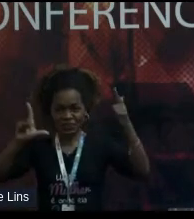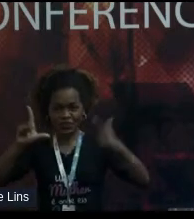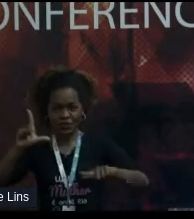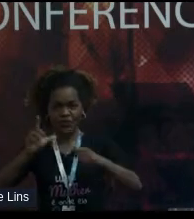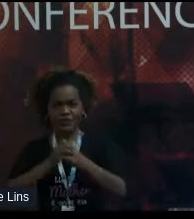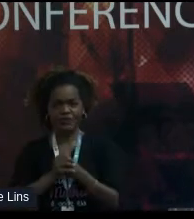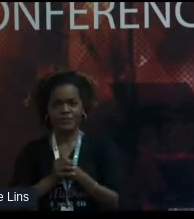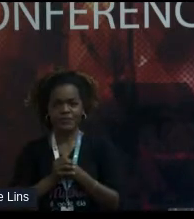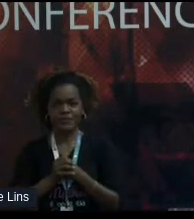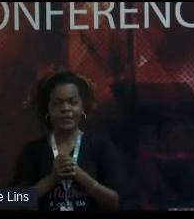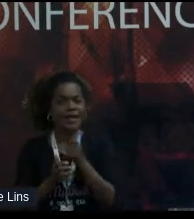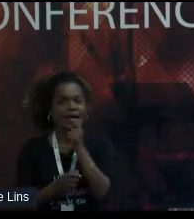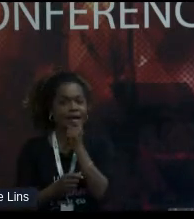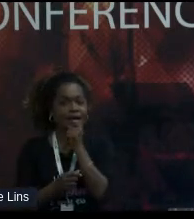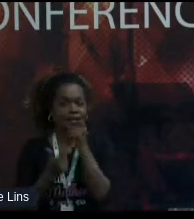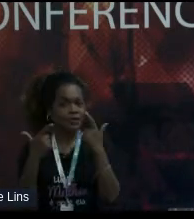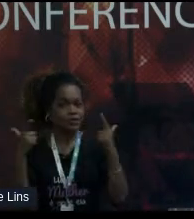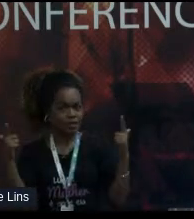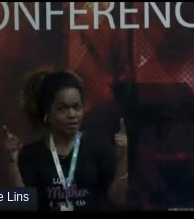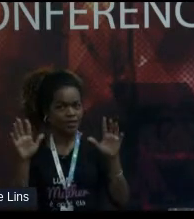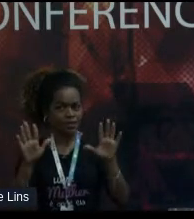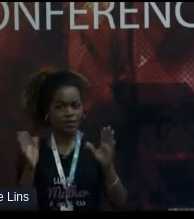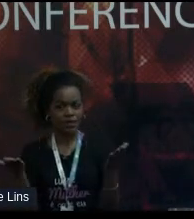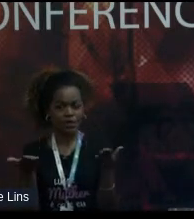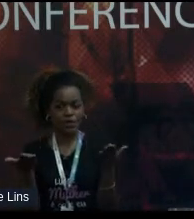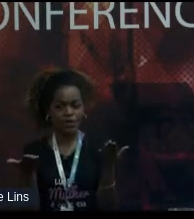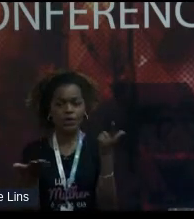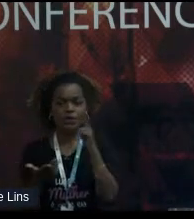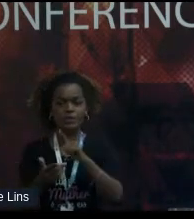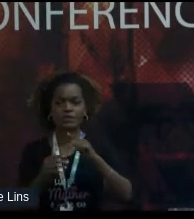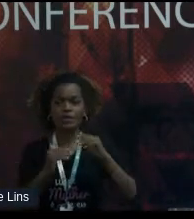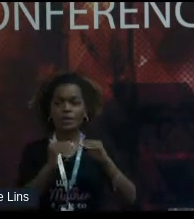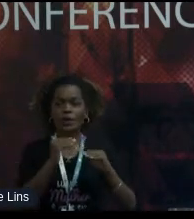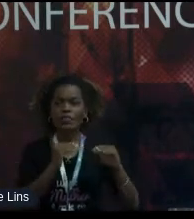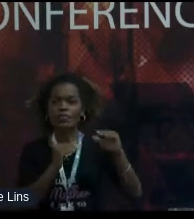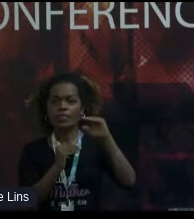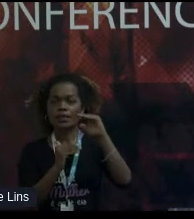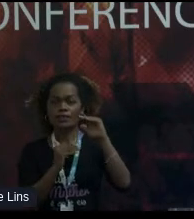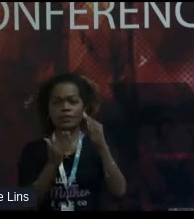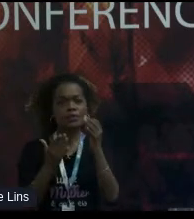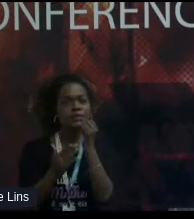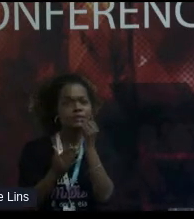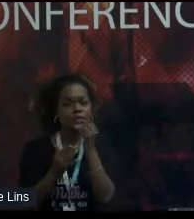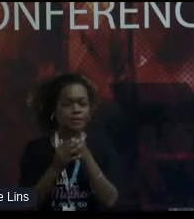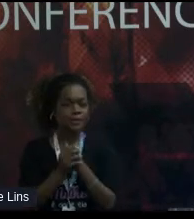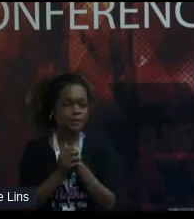Ainda não. Aqui. Título nível 2.